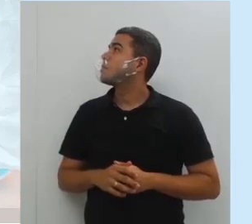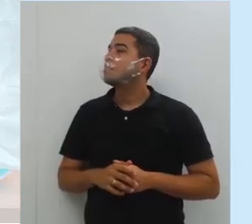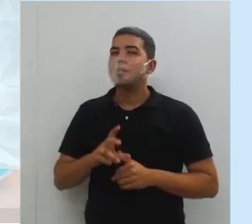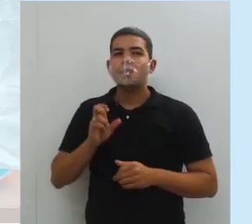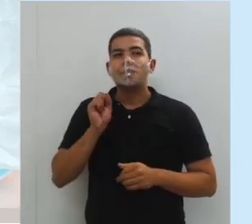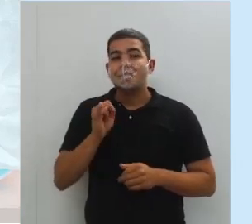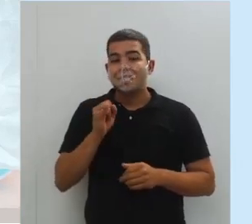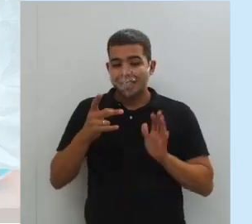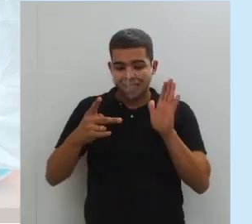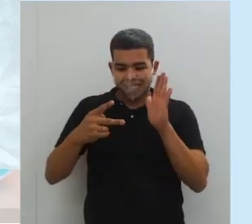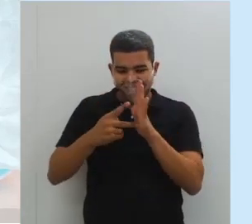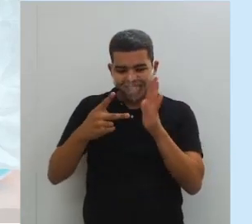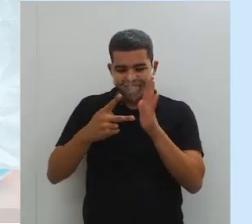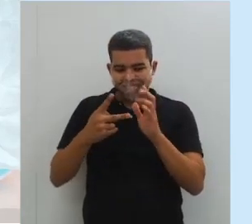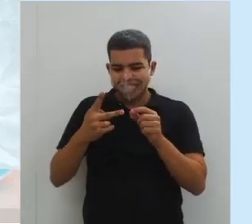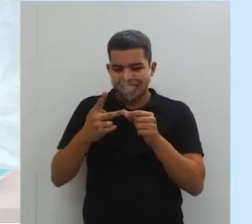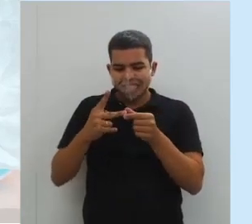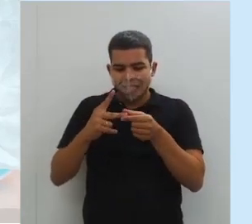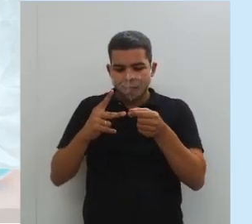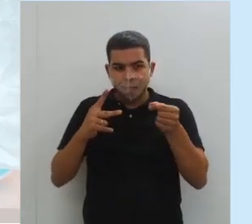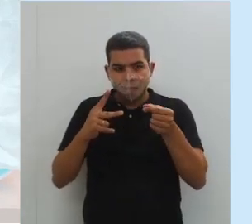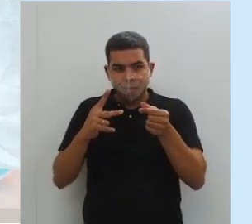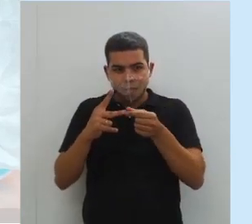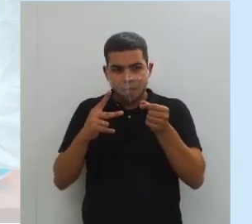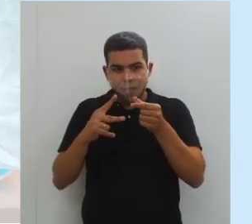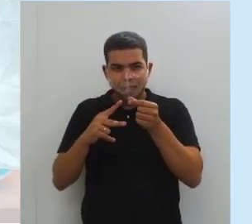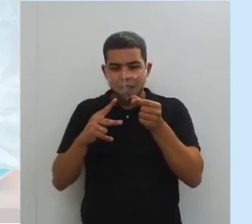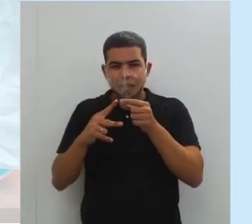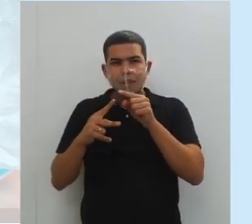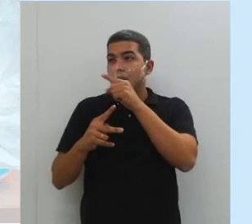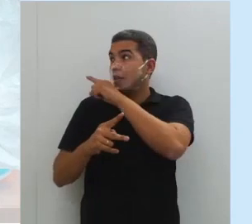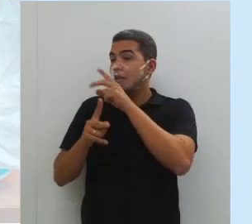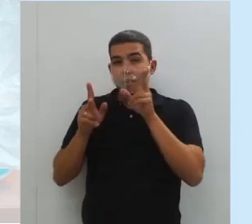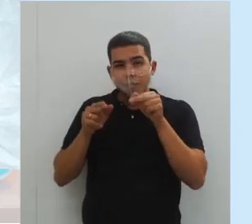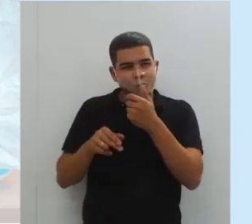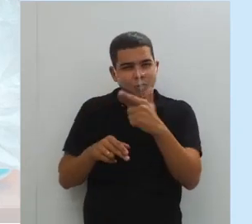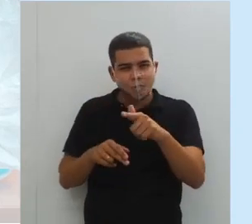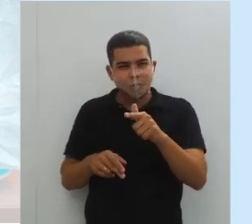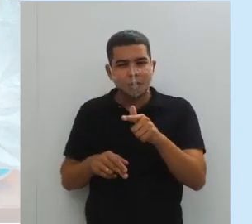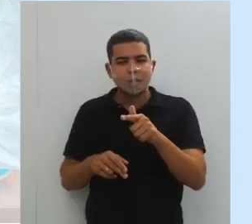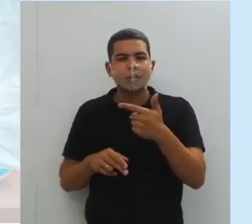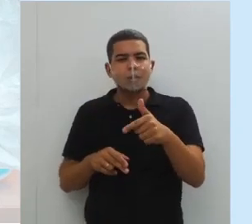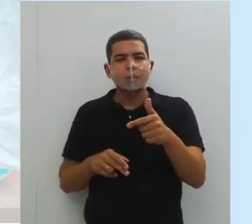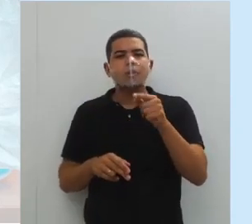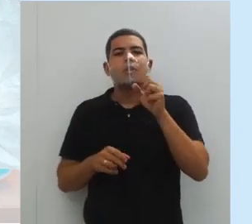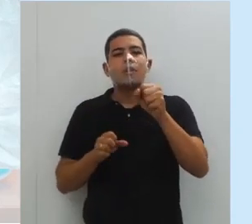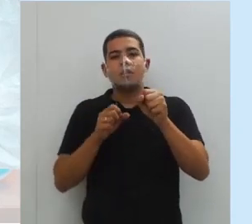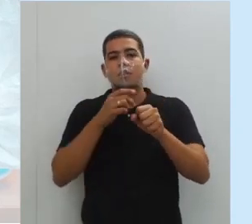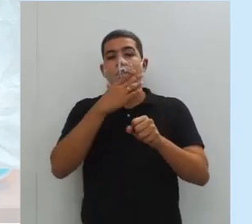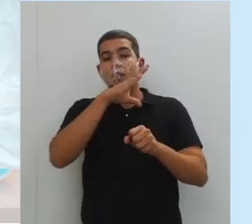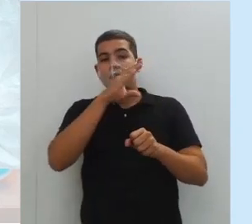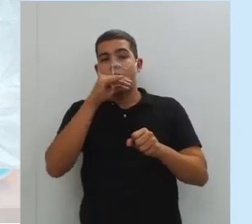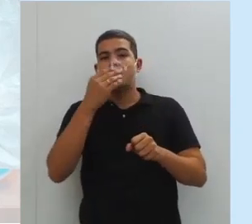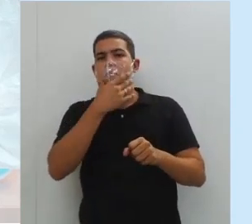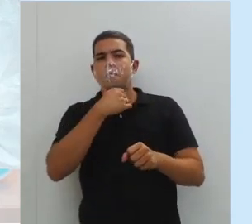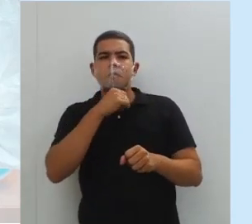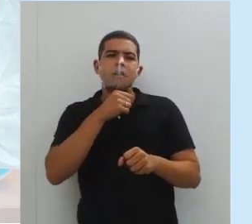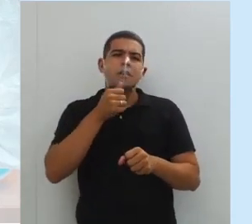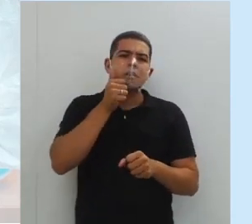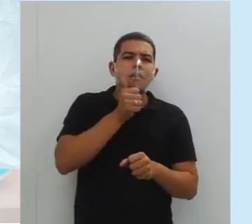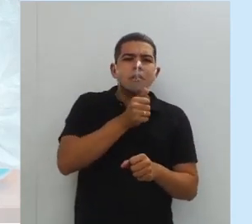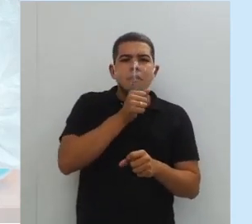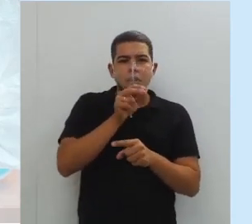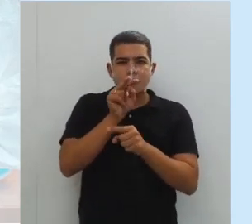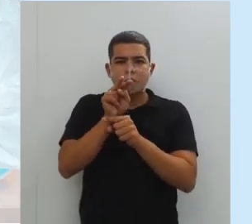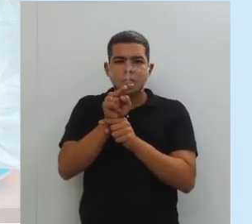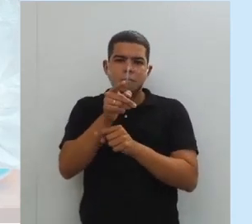tenha tesoura com ponta em casa, solicita um adulto para estar supervisionando vocês, tá? para estar organizando, olhando ali para